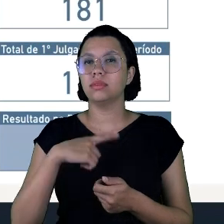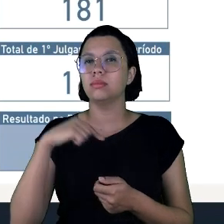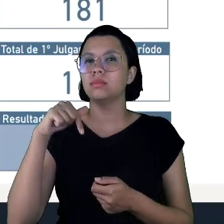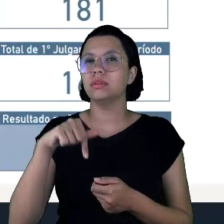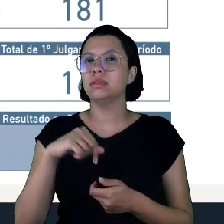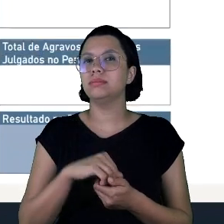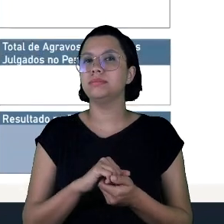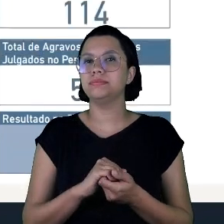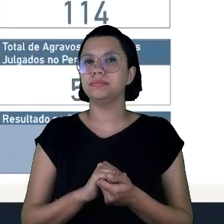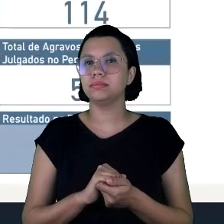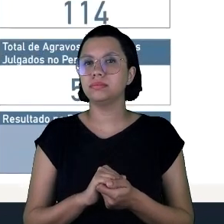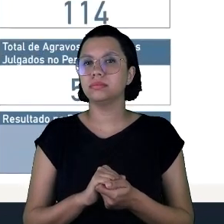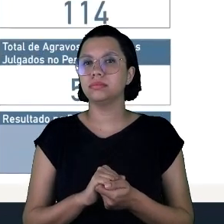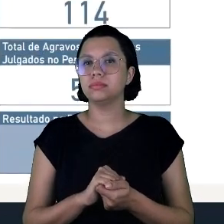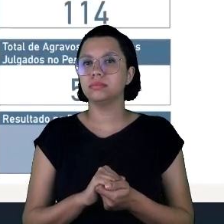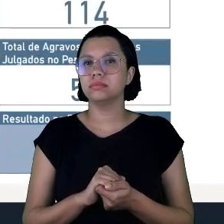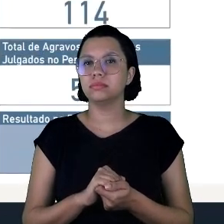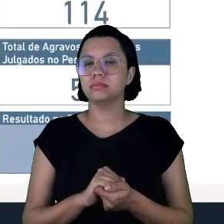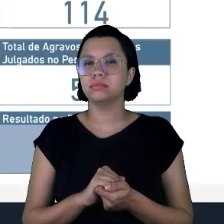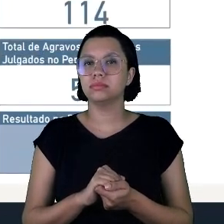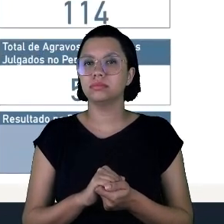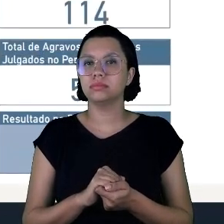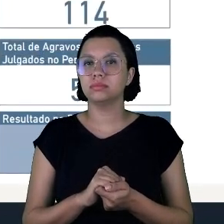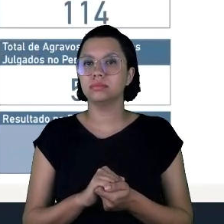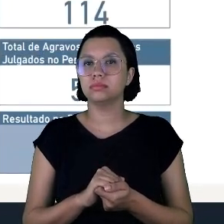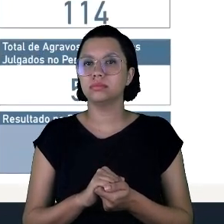Kátia, muda a página. Temos aqui